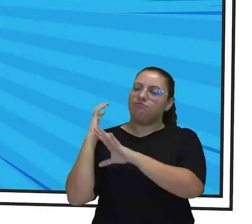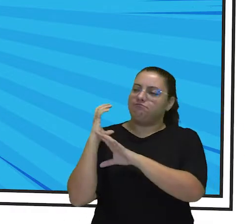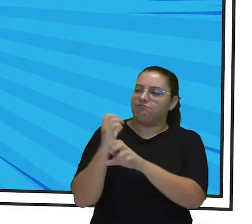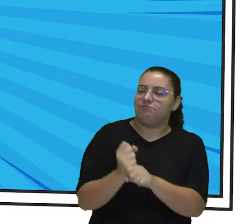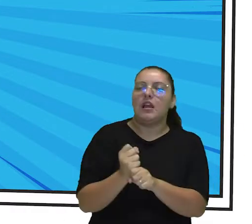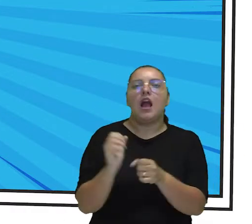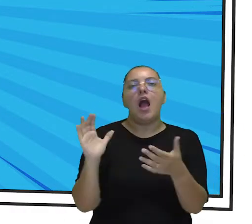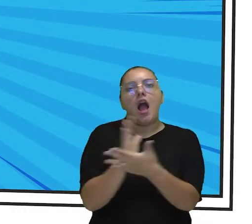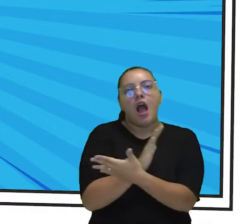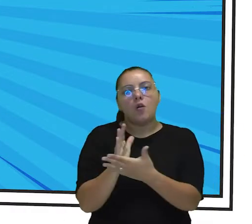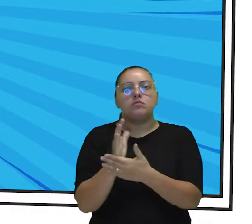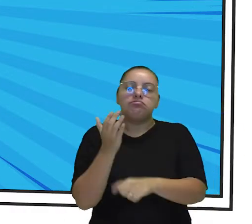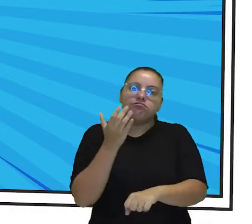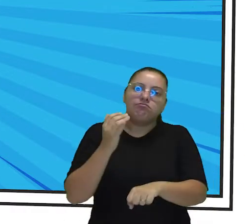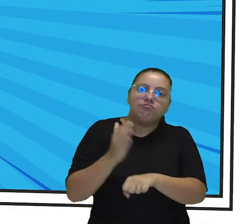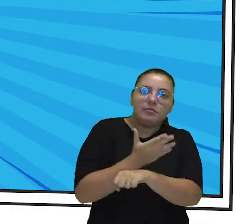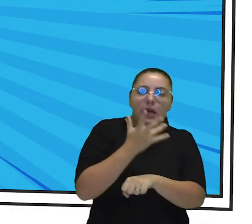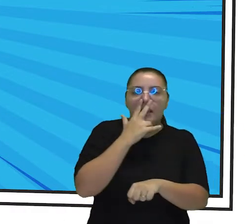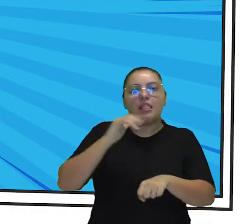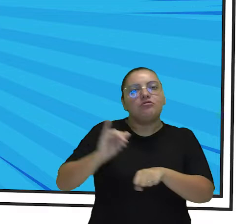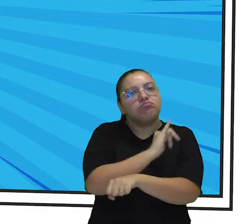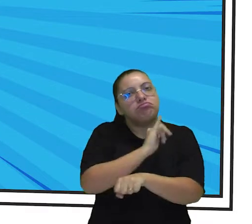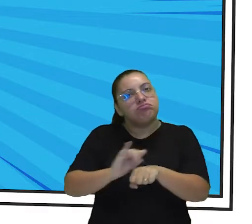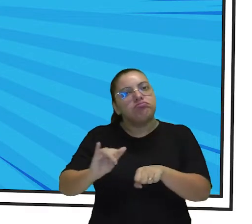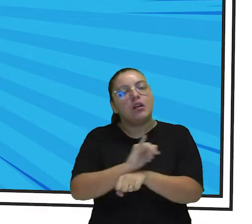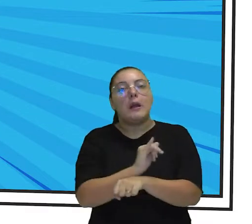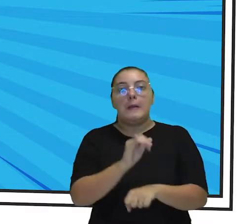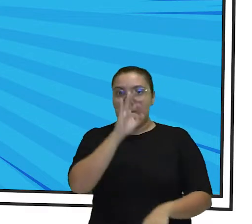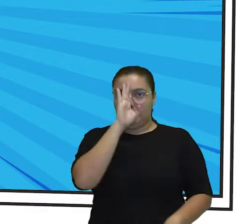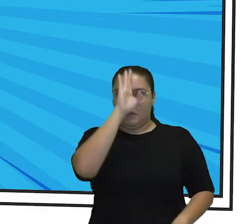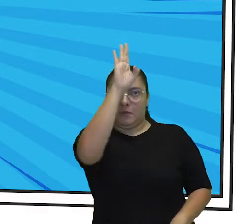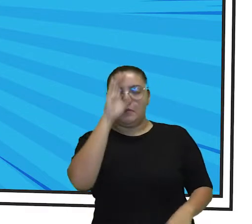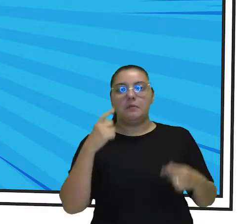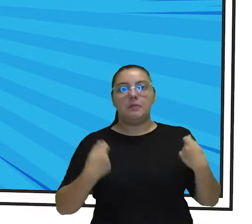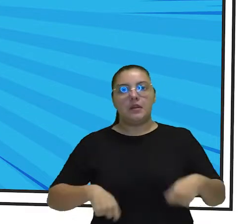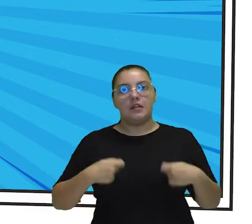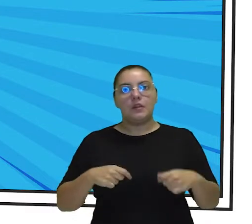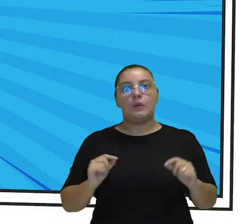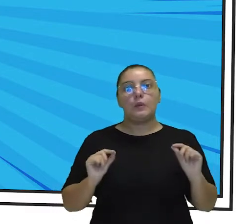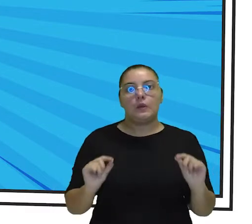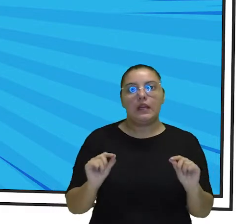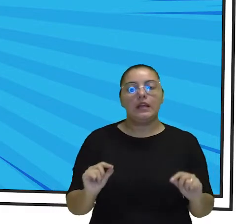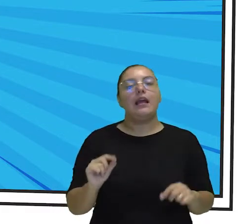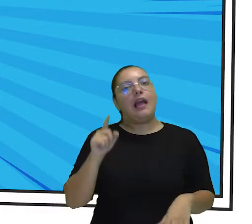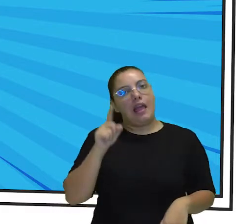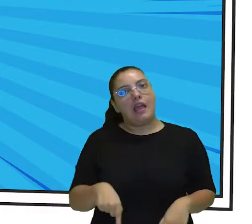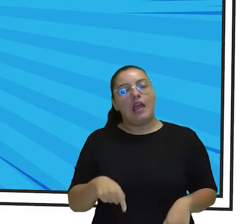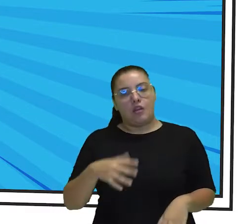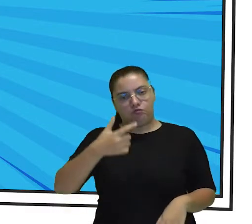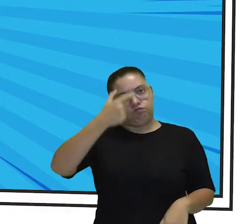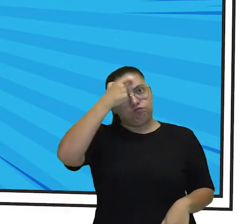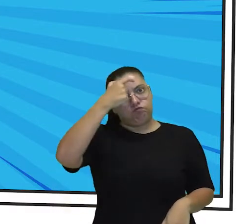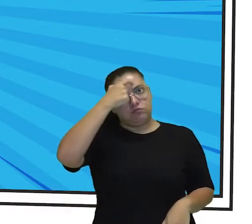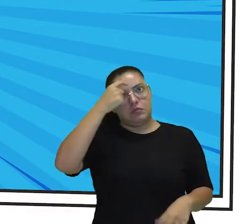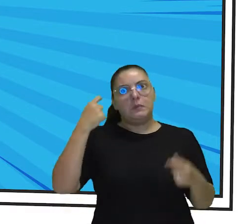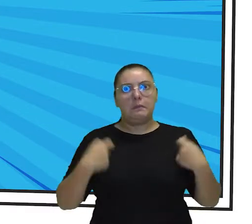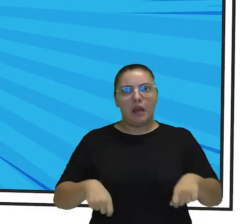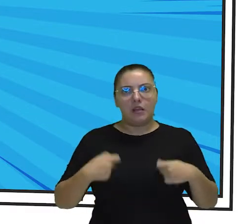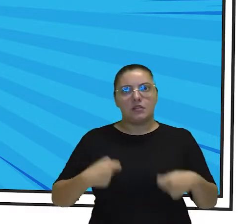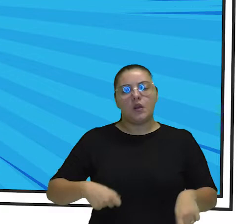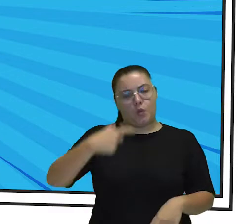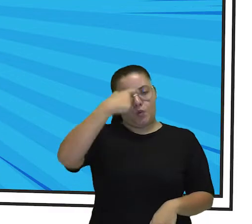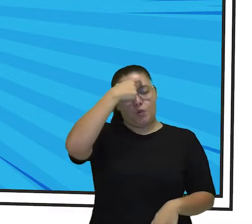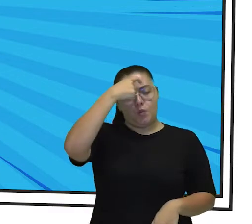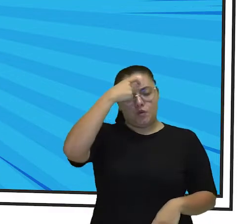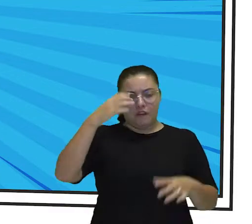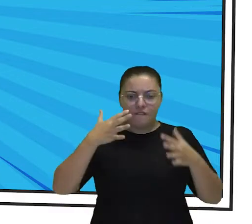algumas habilidades. A principal habilidade que você precisa, indiscutivelmente, é essa concentração. Temos que ter